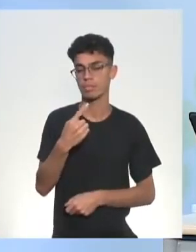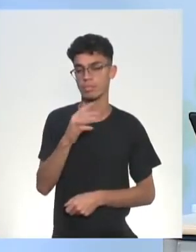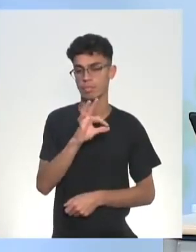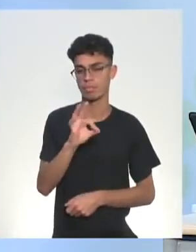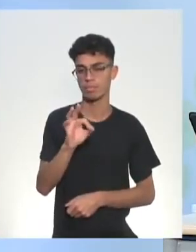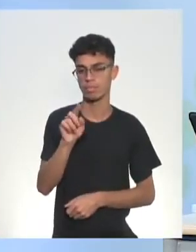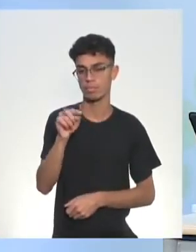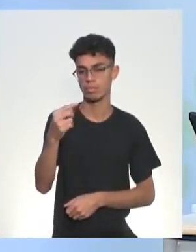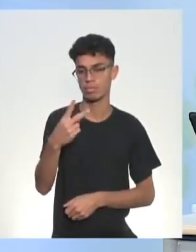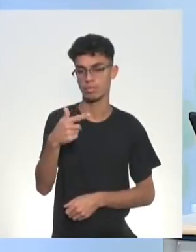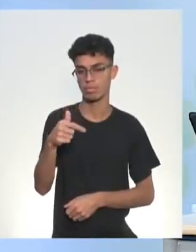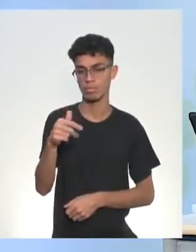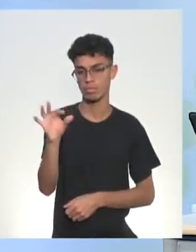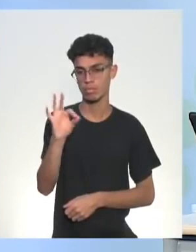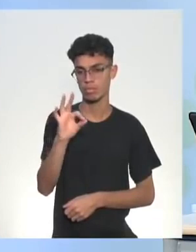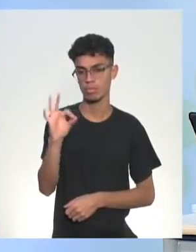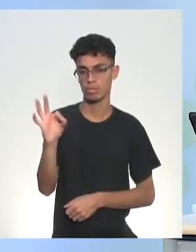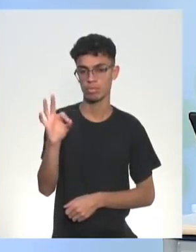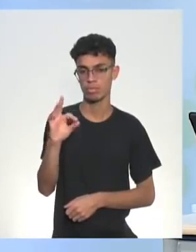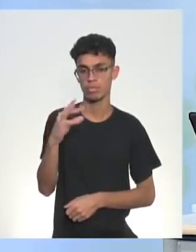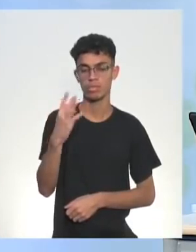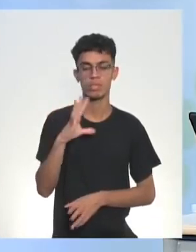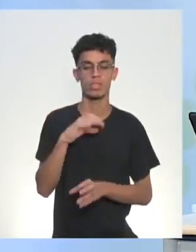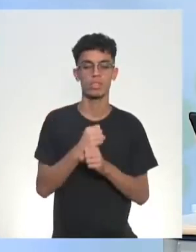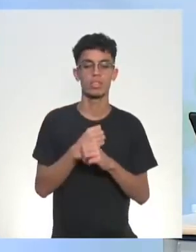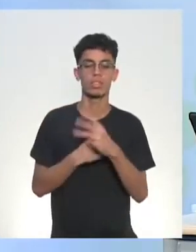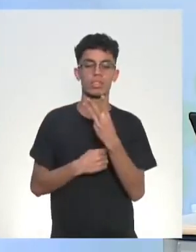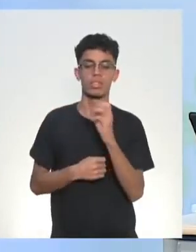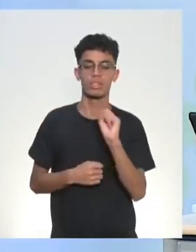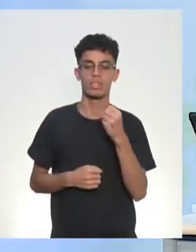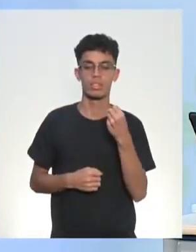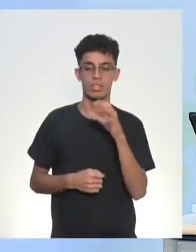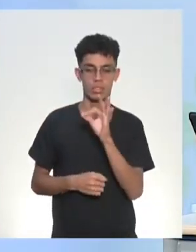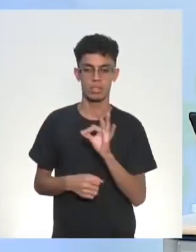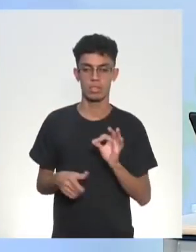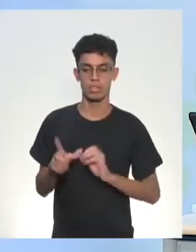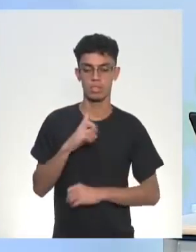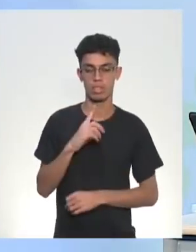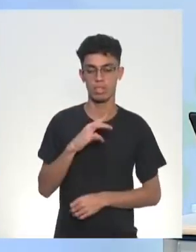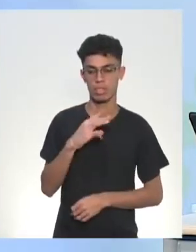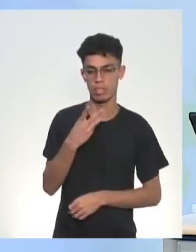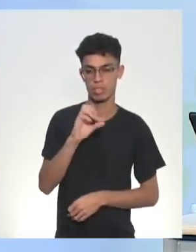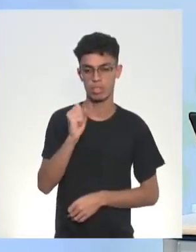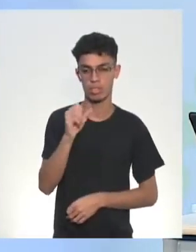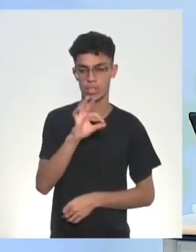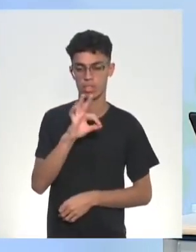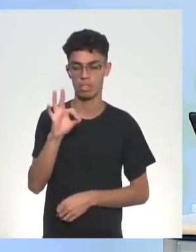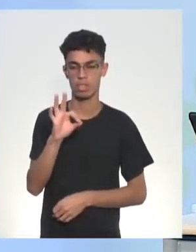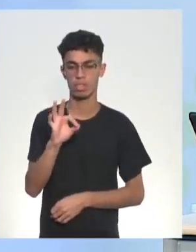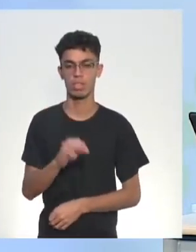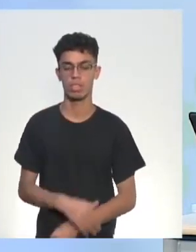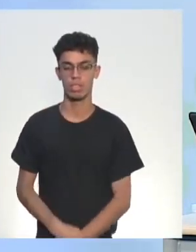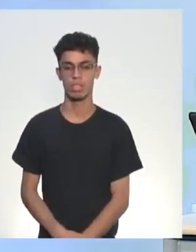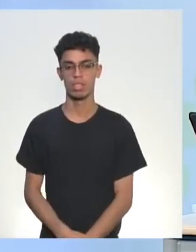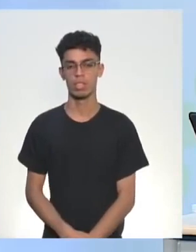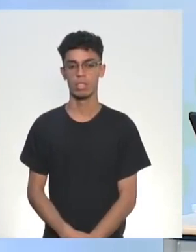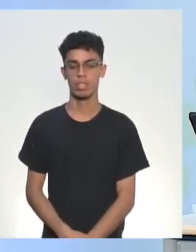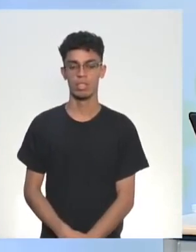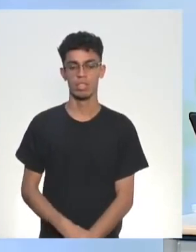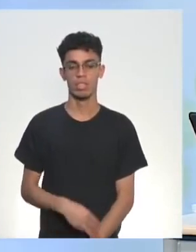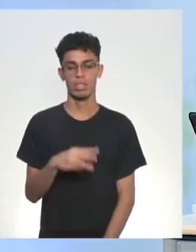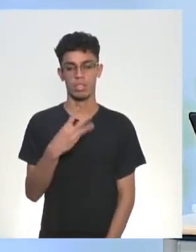27%. Esse dá para fazer de cabeça, né? Dá 38%. Então, a gente vai ter um desconto de 38%. Então, você vai